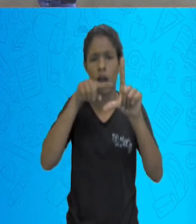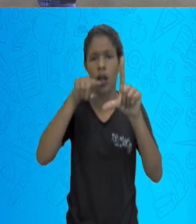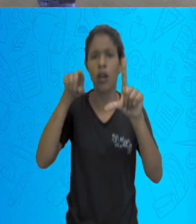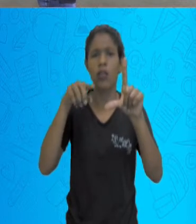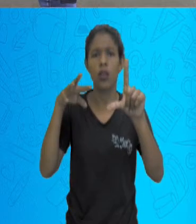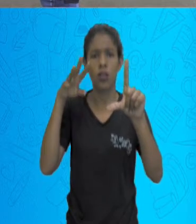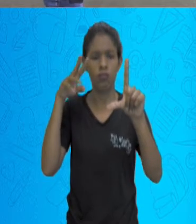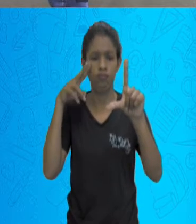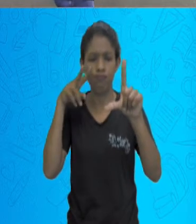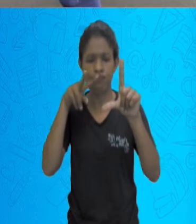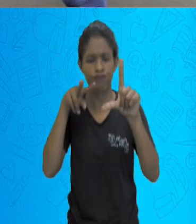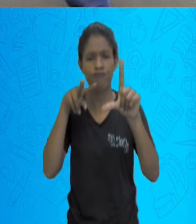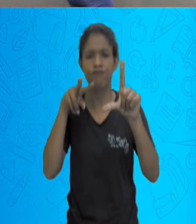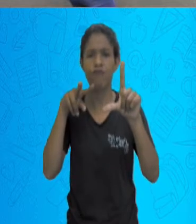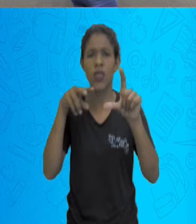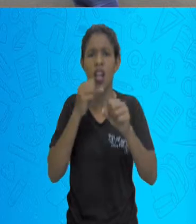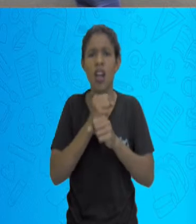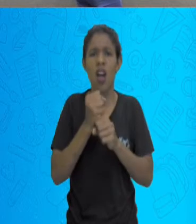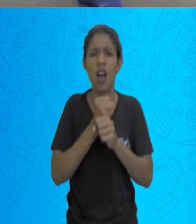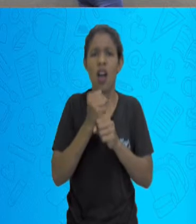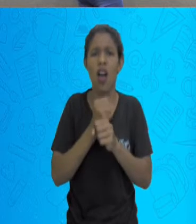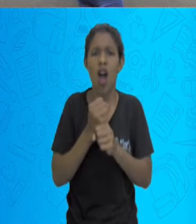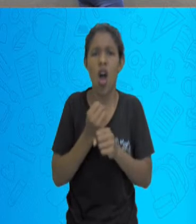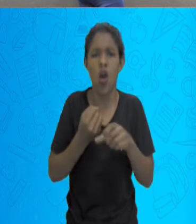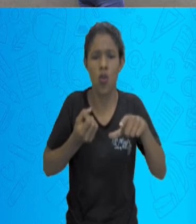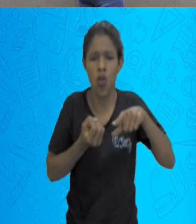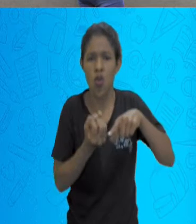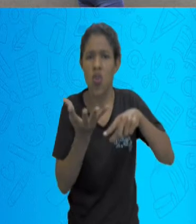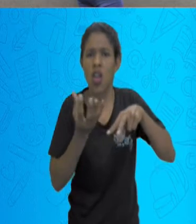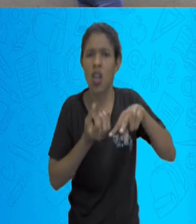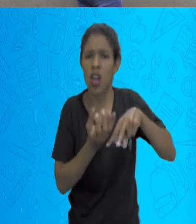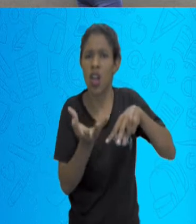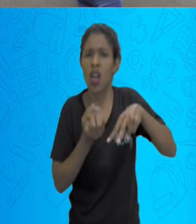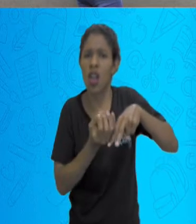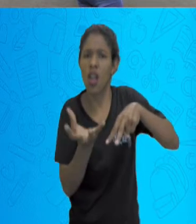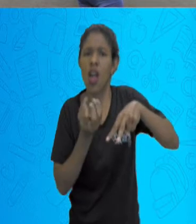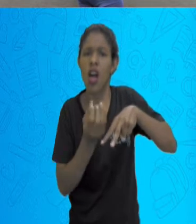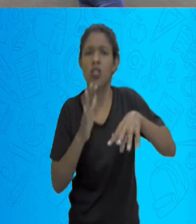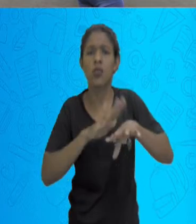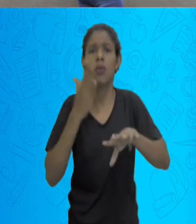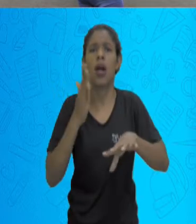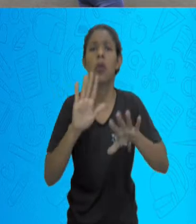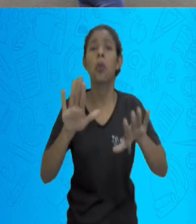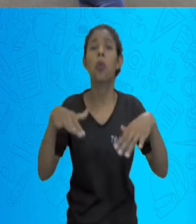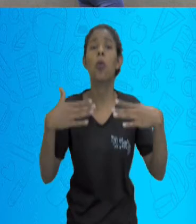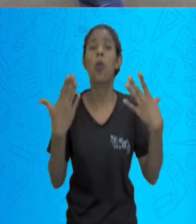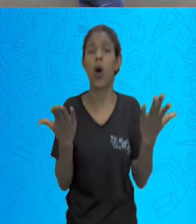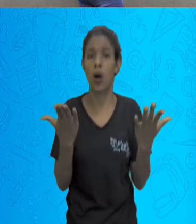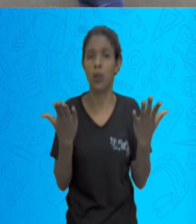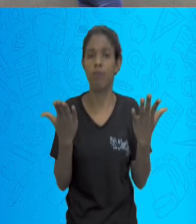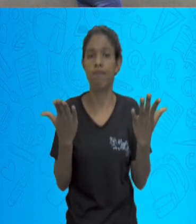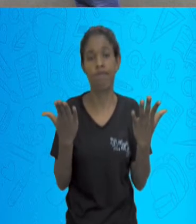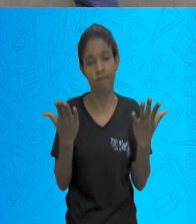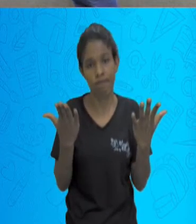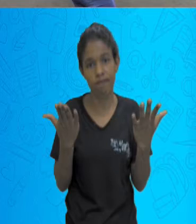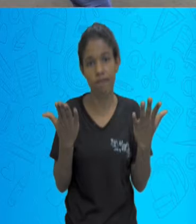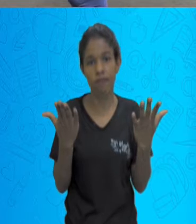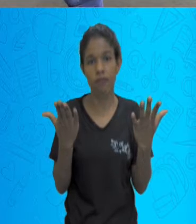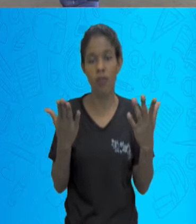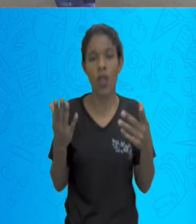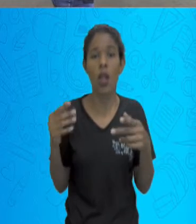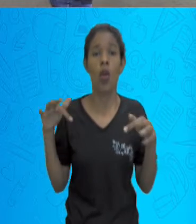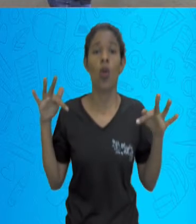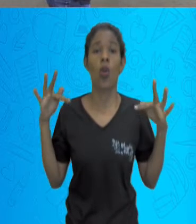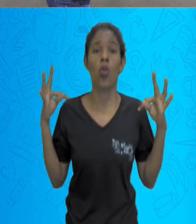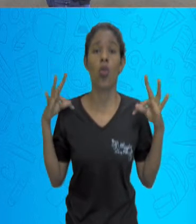2007 a 2017. Então, o ano onde houve mais gastos aqui no nosso país, que eles gastaram mais, onde houve mais turismo,